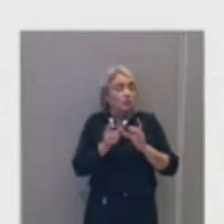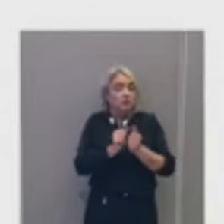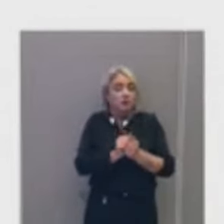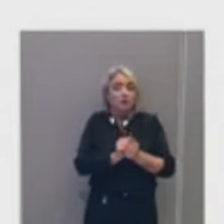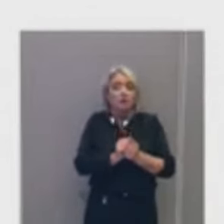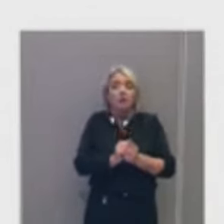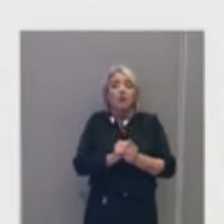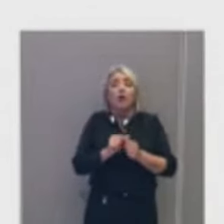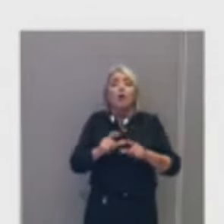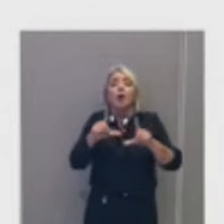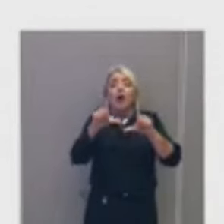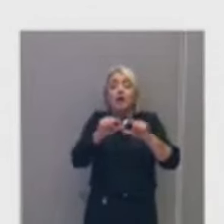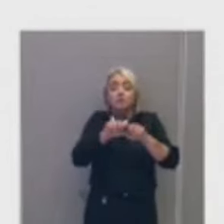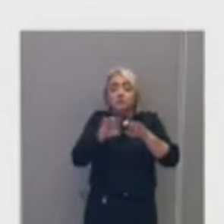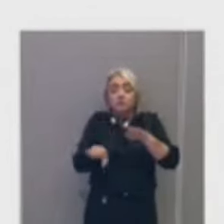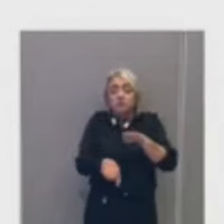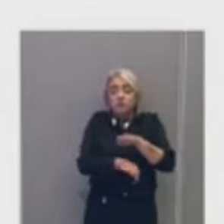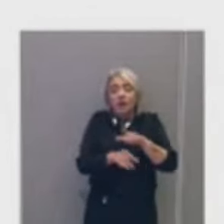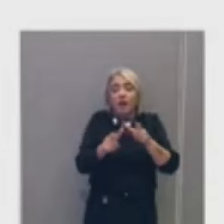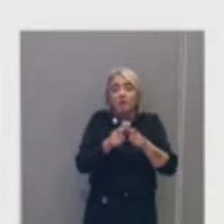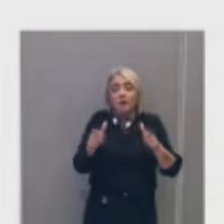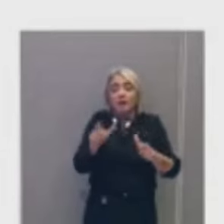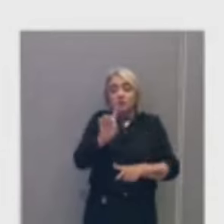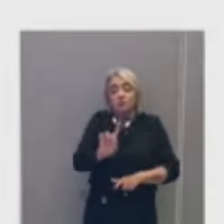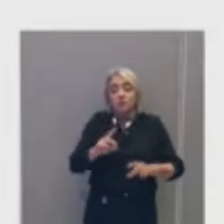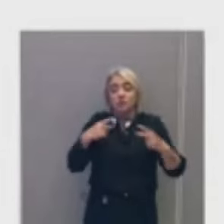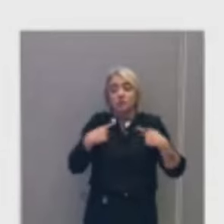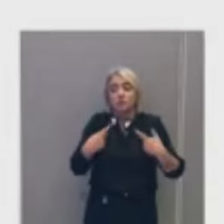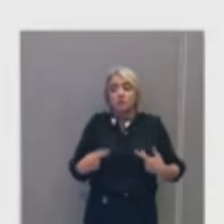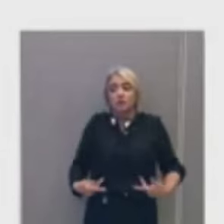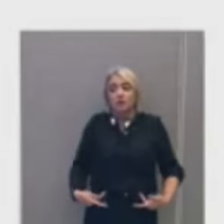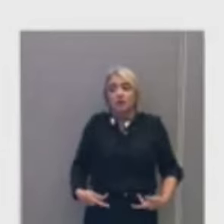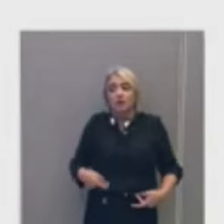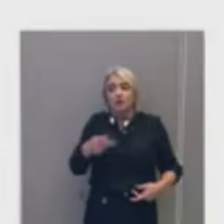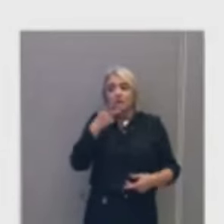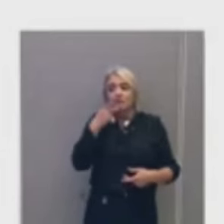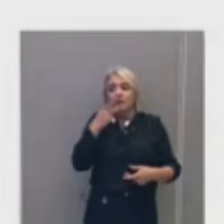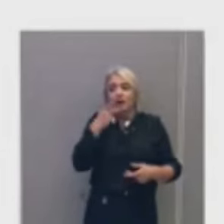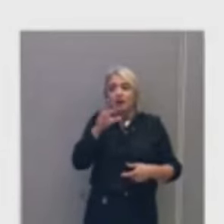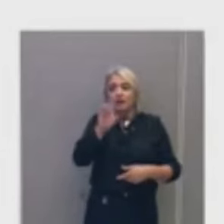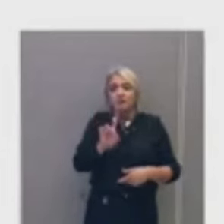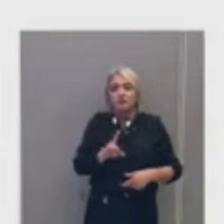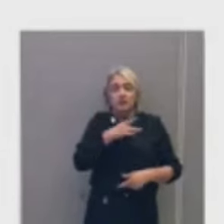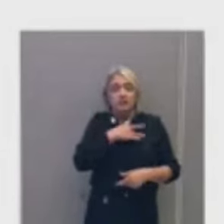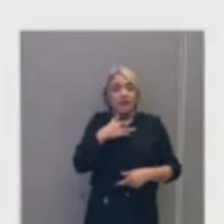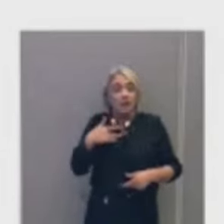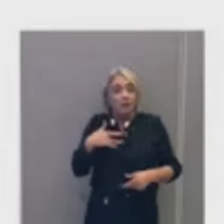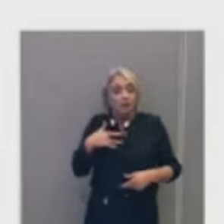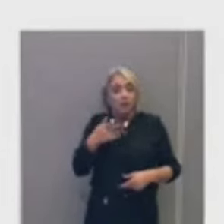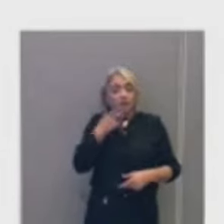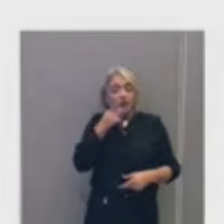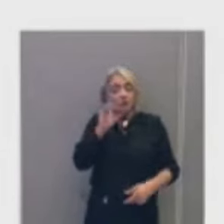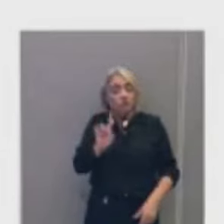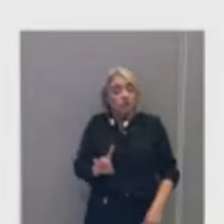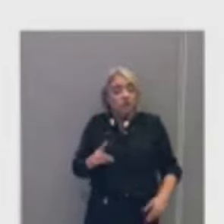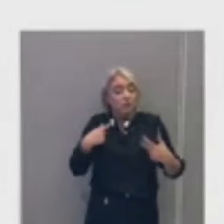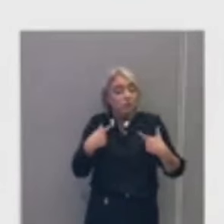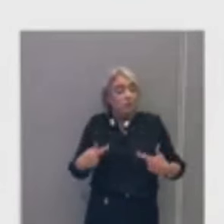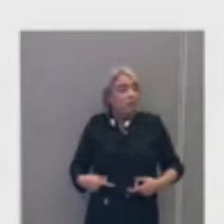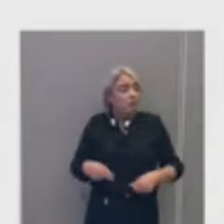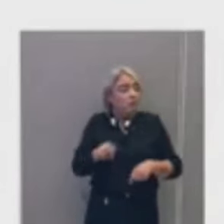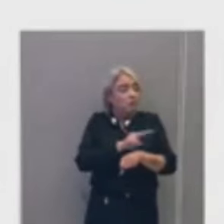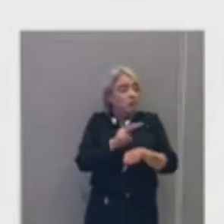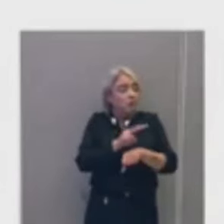a redução das iniquidades e ampliação dos direitos humanos. Então, quando falamos de direito à saúde, falamos de direito humano,